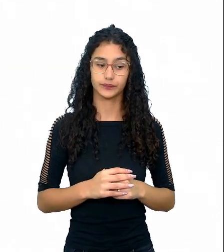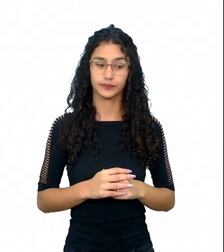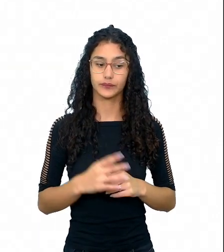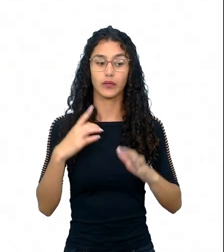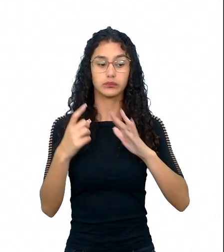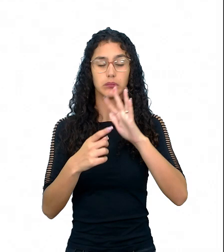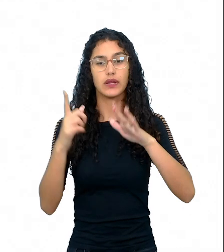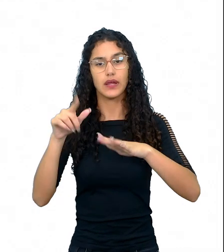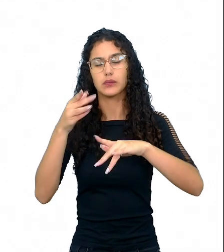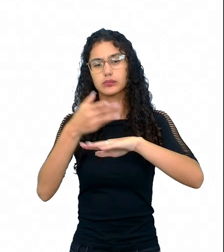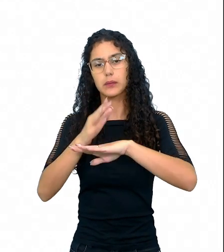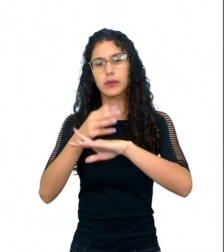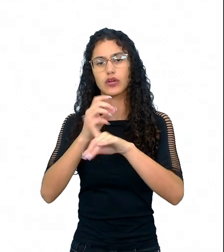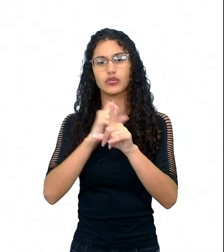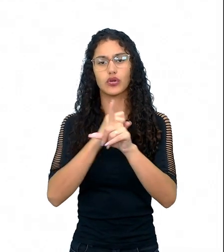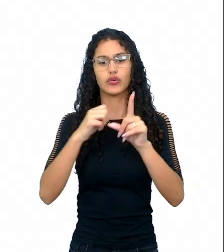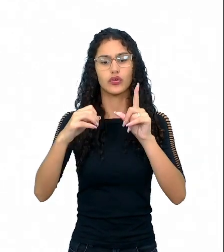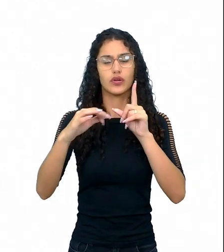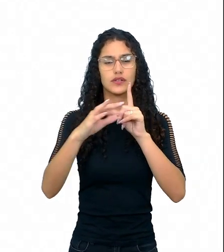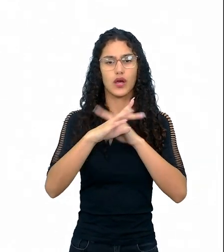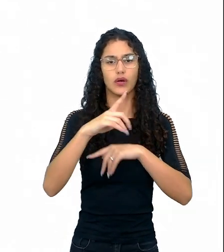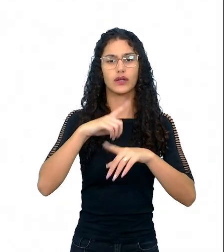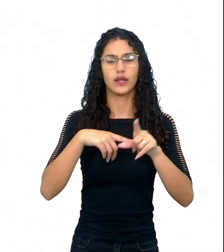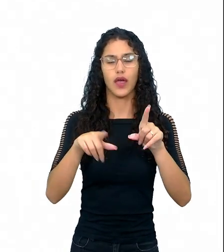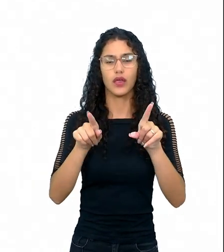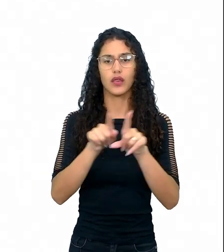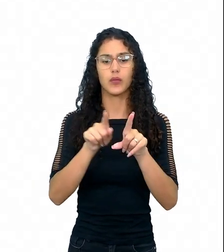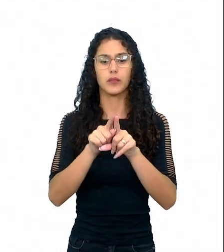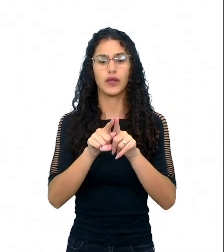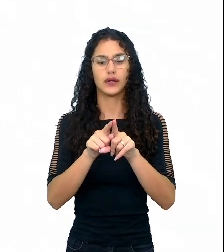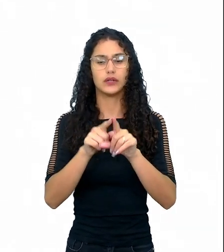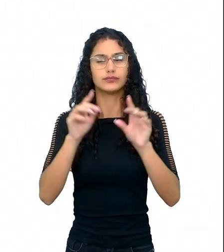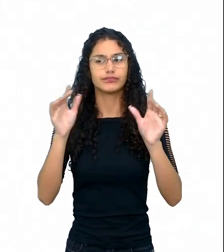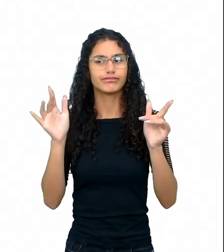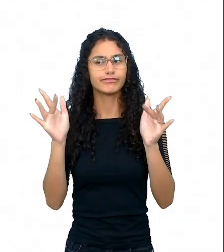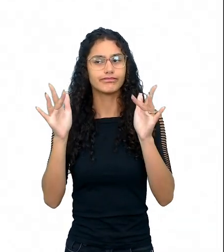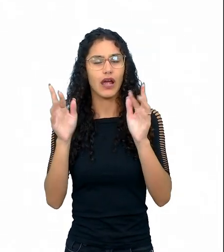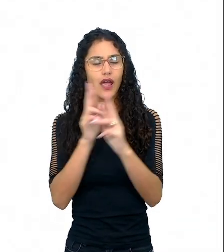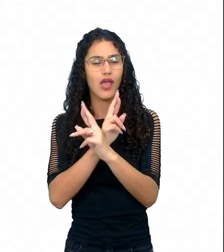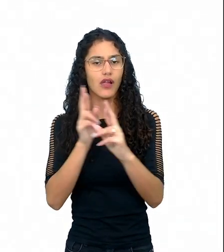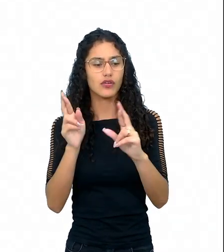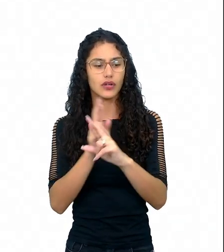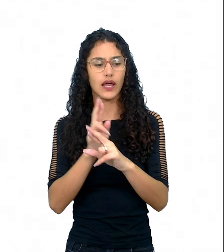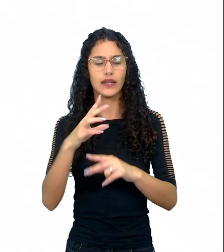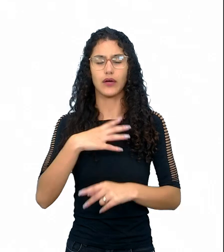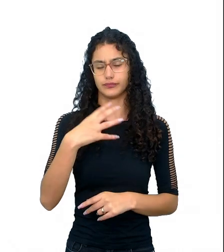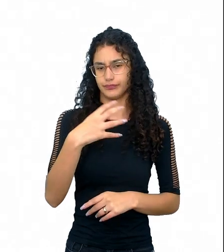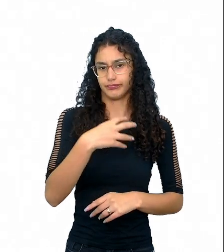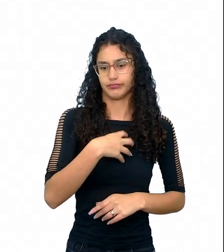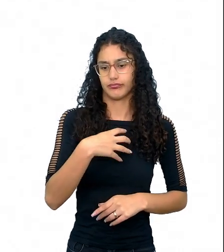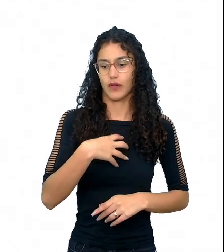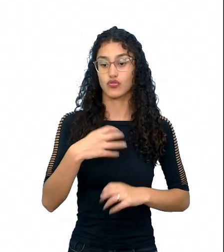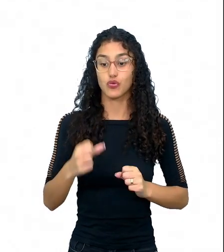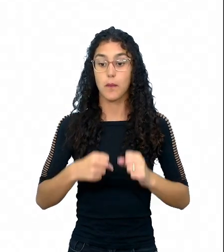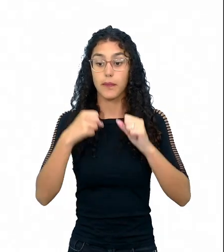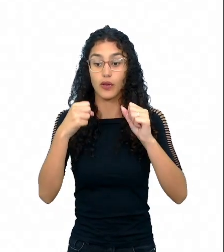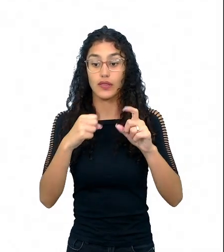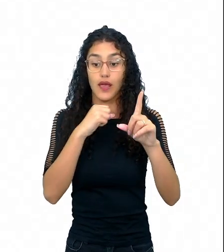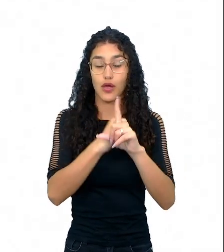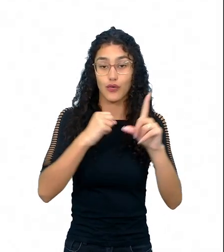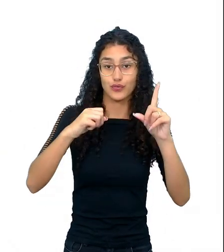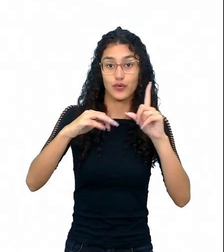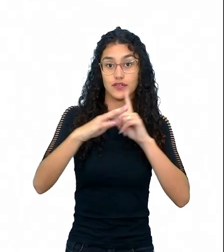letramento, que é uma prática social, está estreitamente relacionada às situações de poder